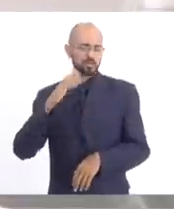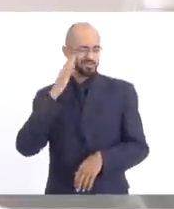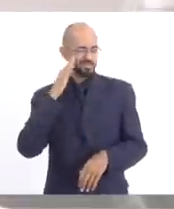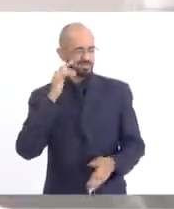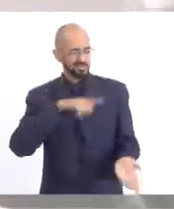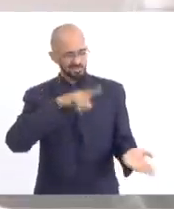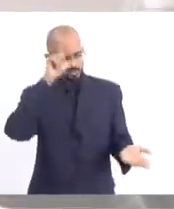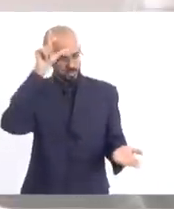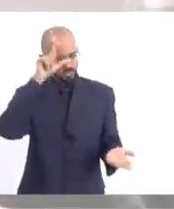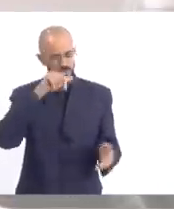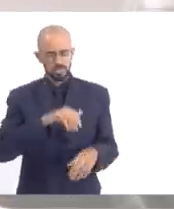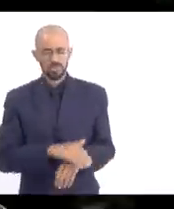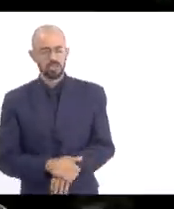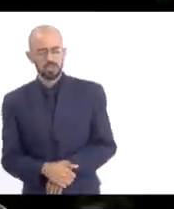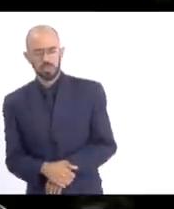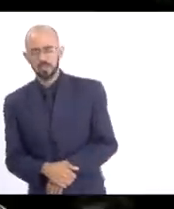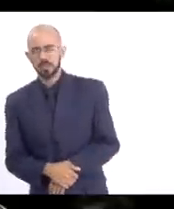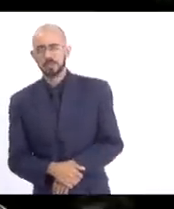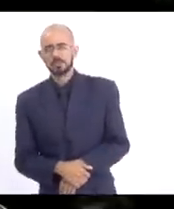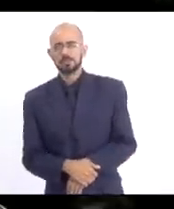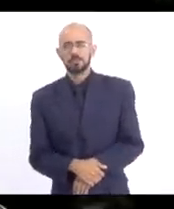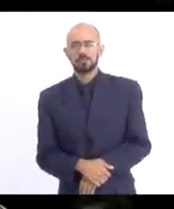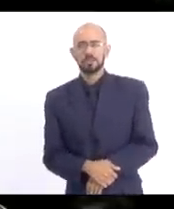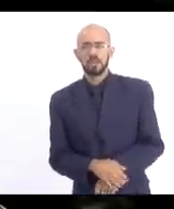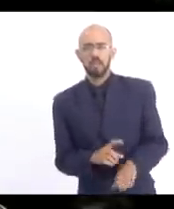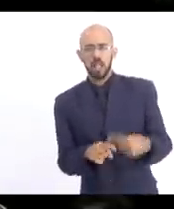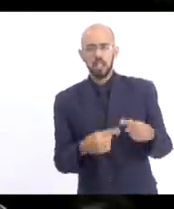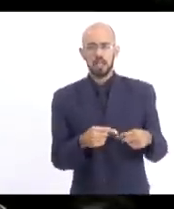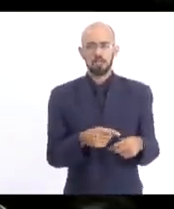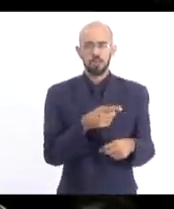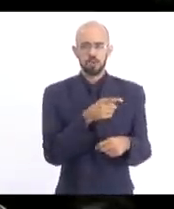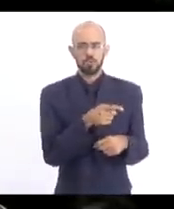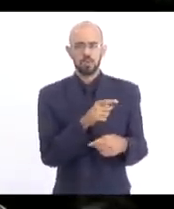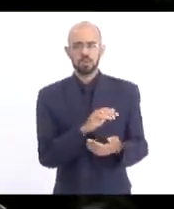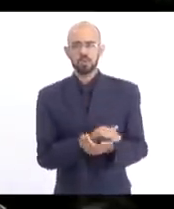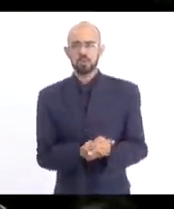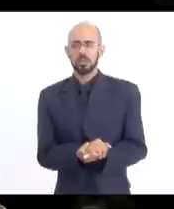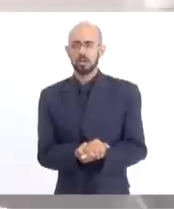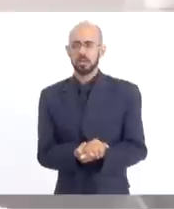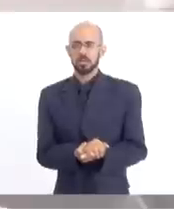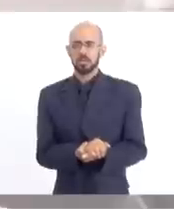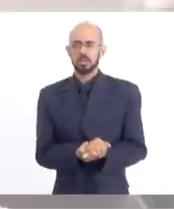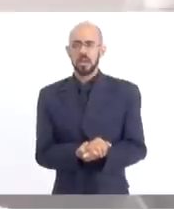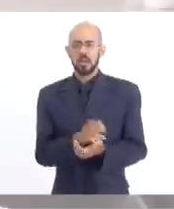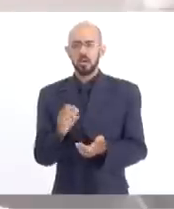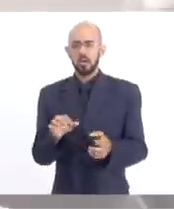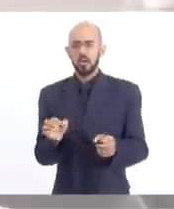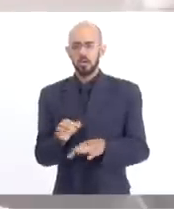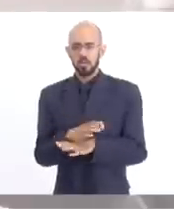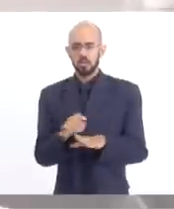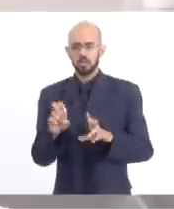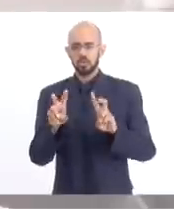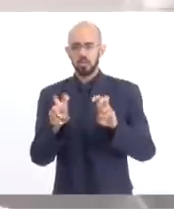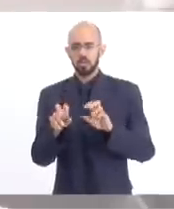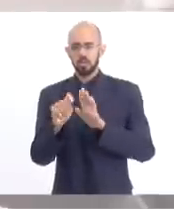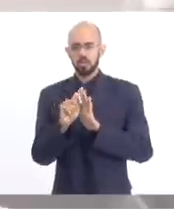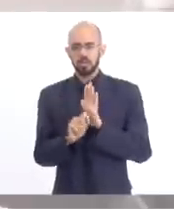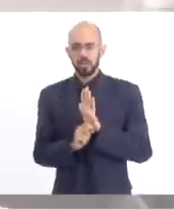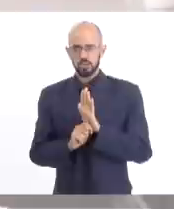é, mas é que não. Não, depois a Vossa Excelência chega à questão do texto, mas é só para a questão da